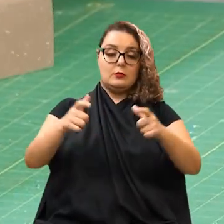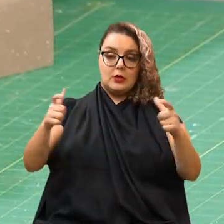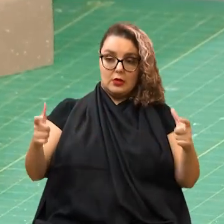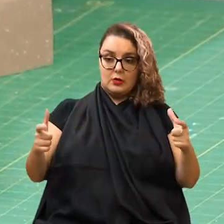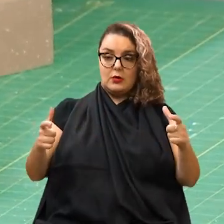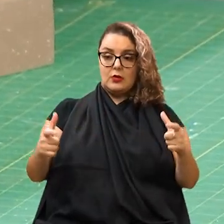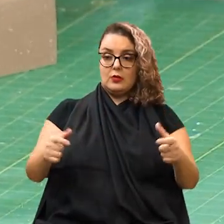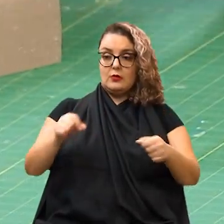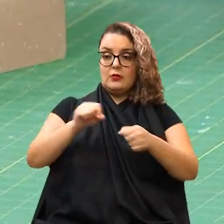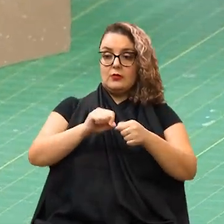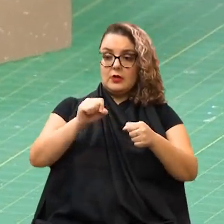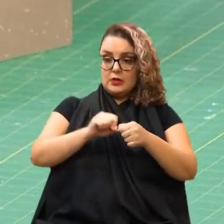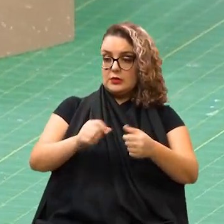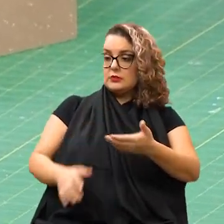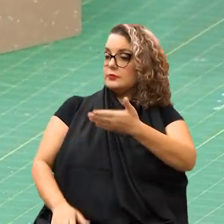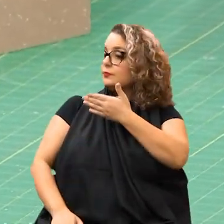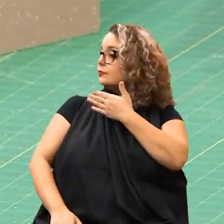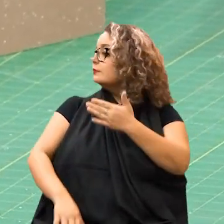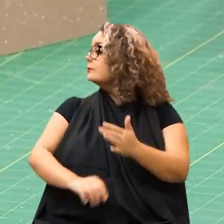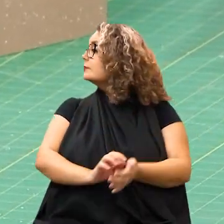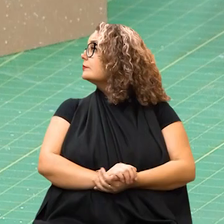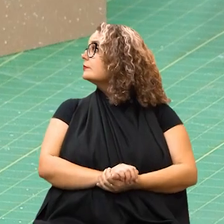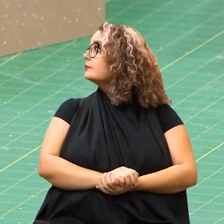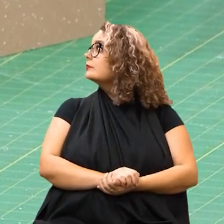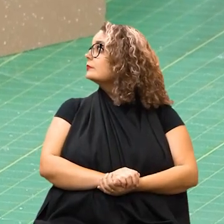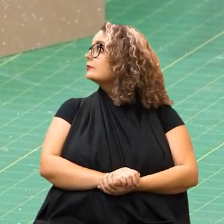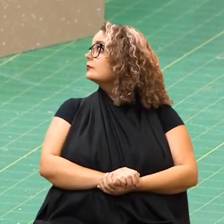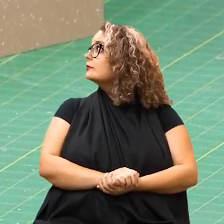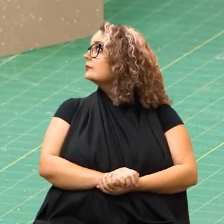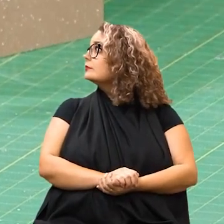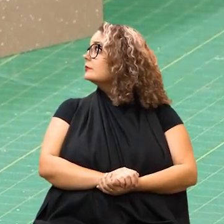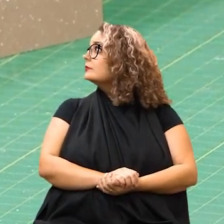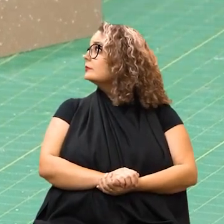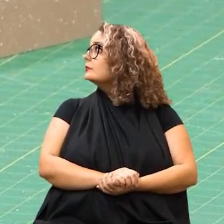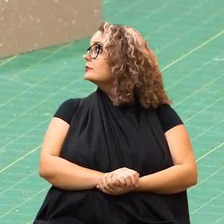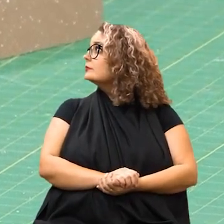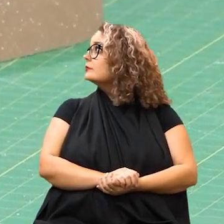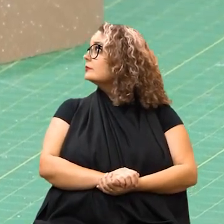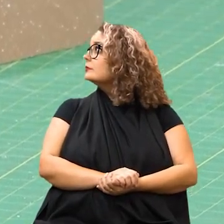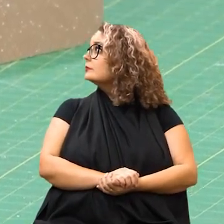é maior, eu vou fazer o seguinte, eu coloco a cola aqui.